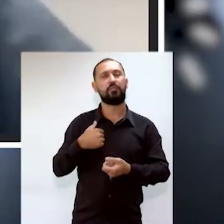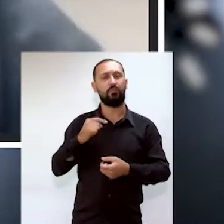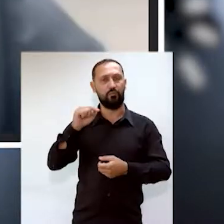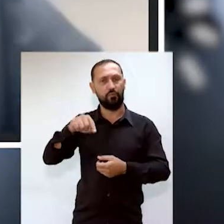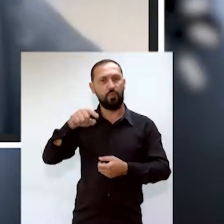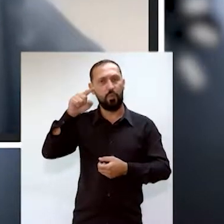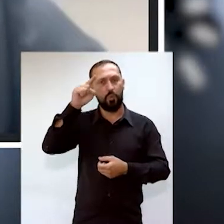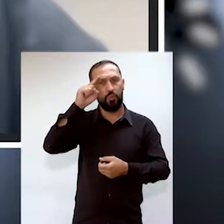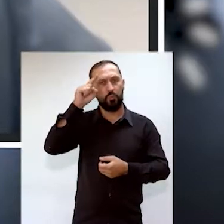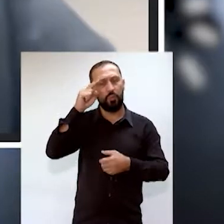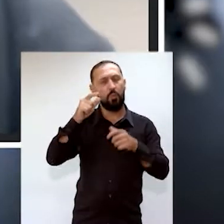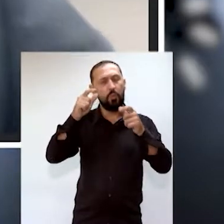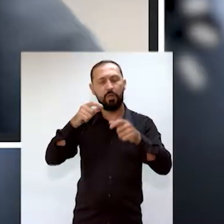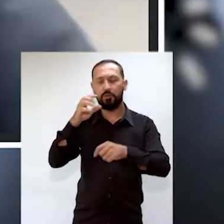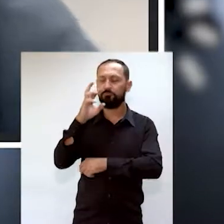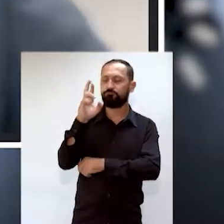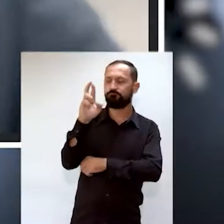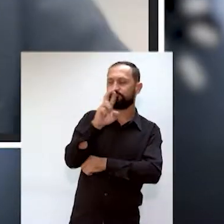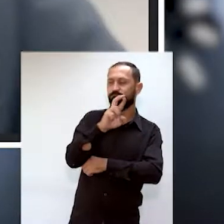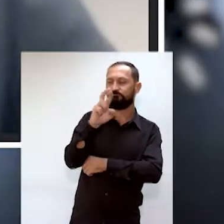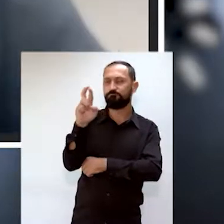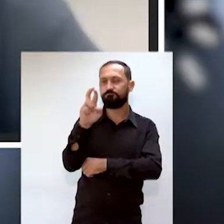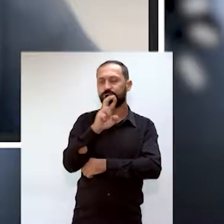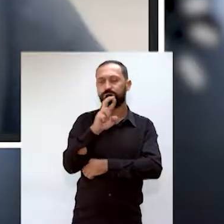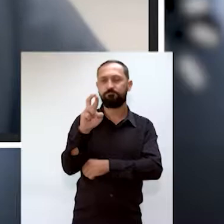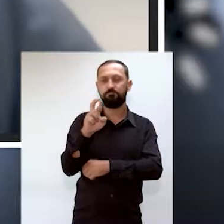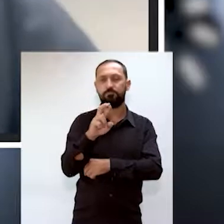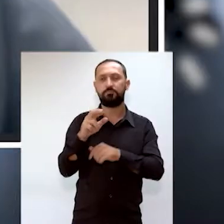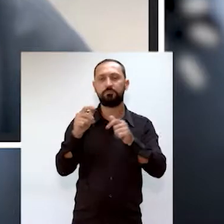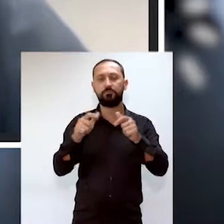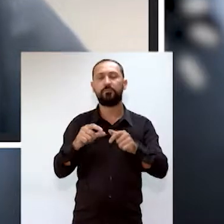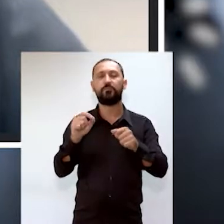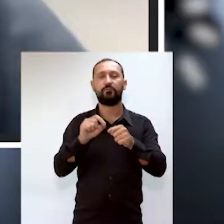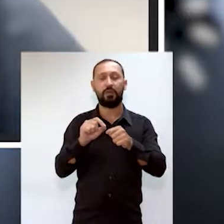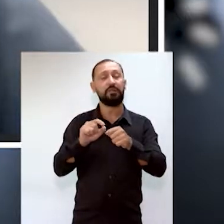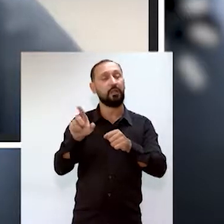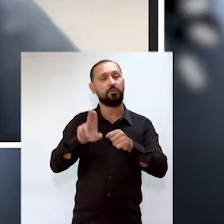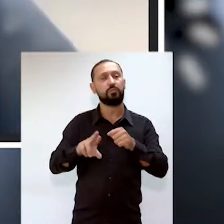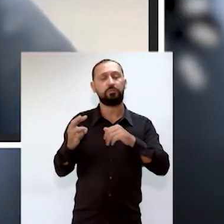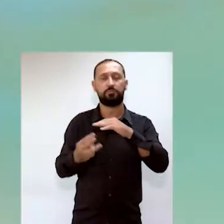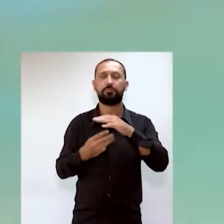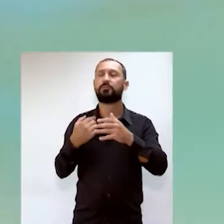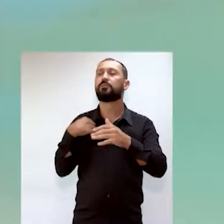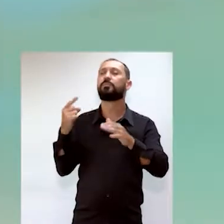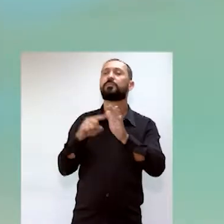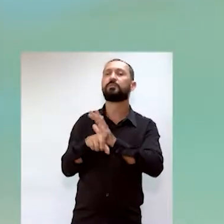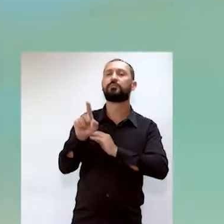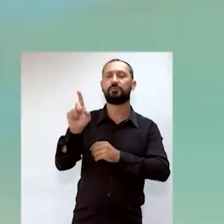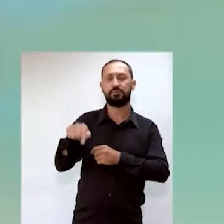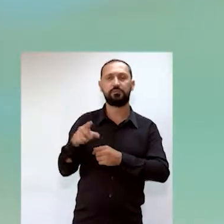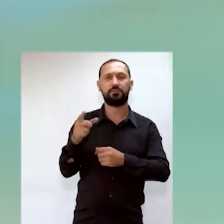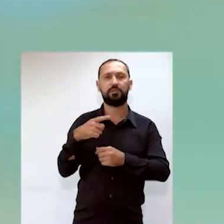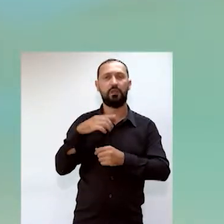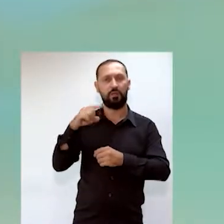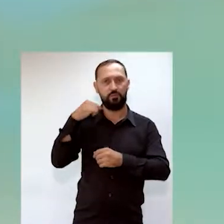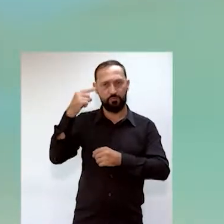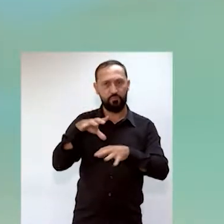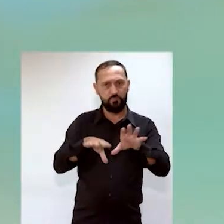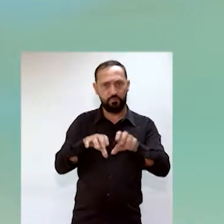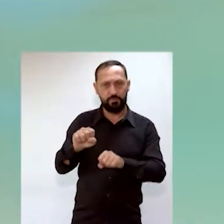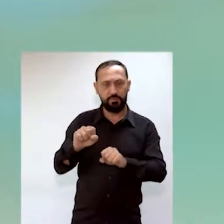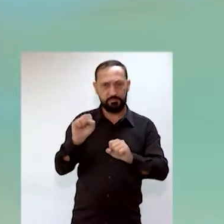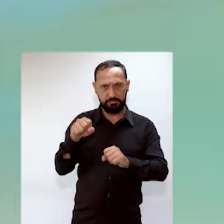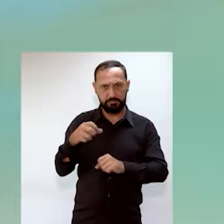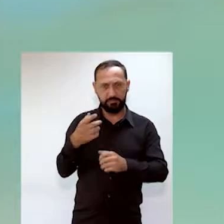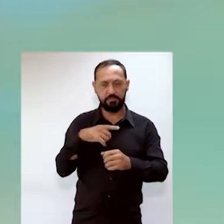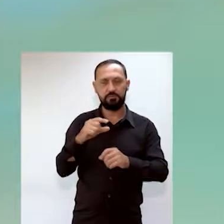dia ali, é um lugar para eu averiguar onde tem terceirização, e tem muita terceirização lá, né? E, João, você é advogado